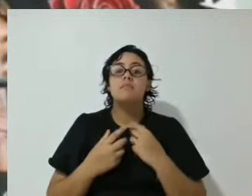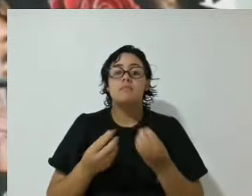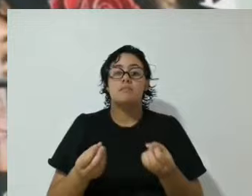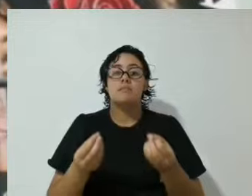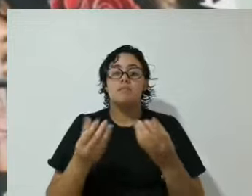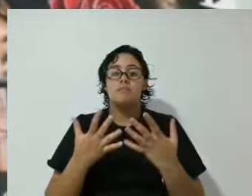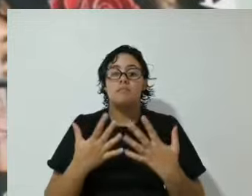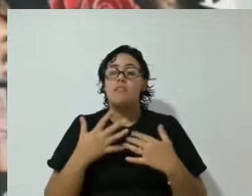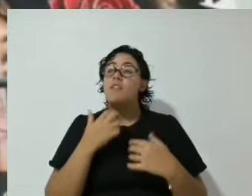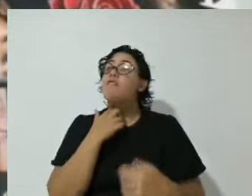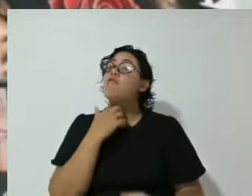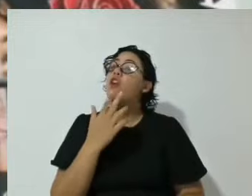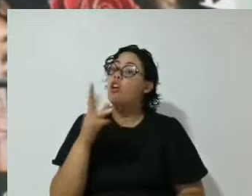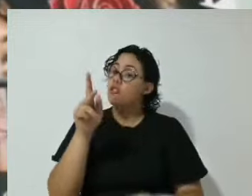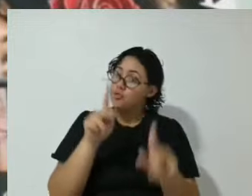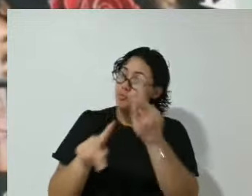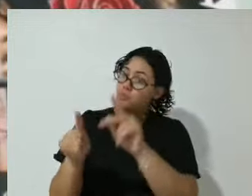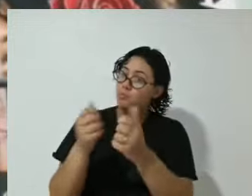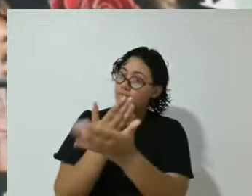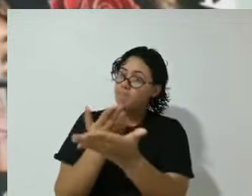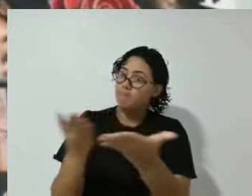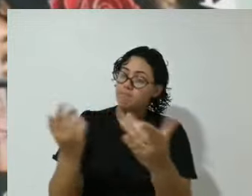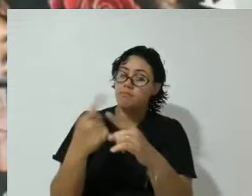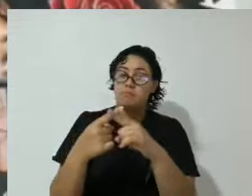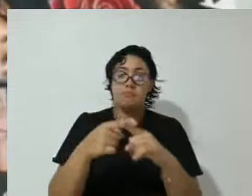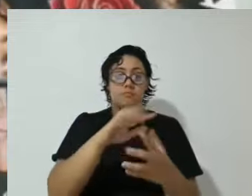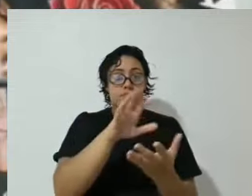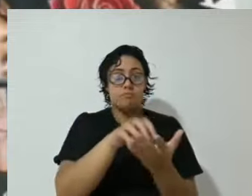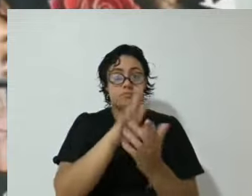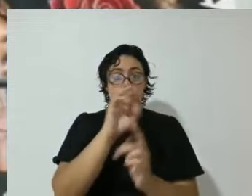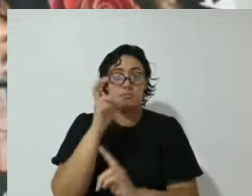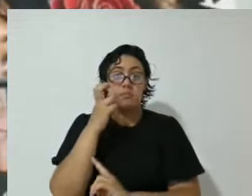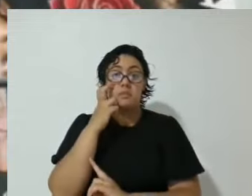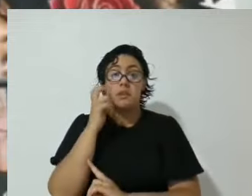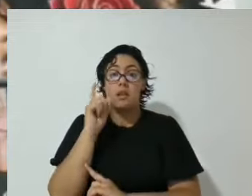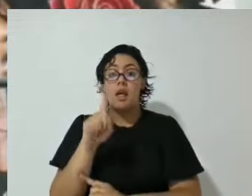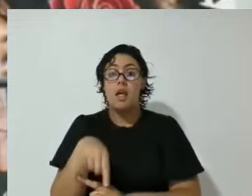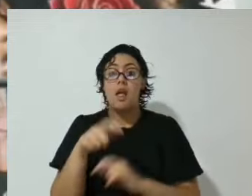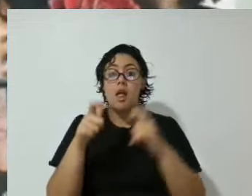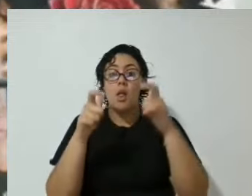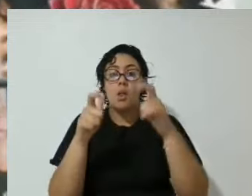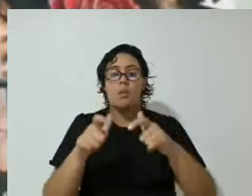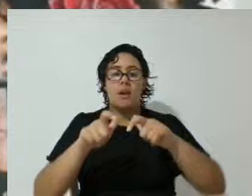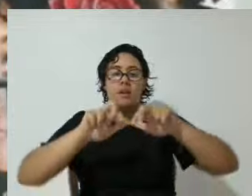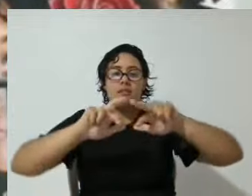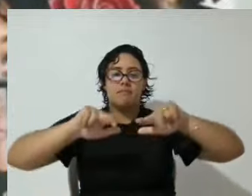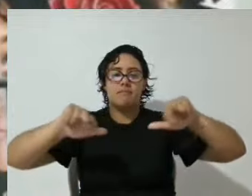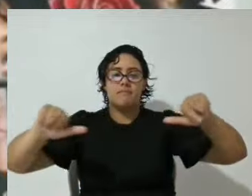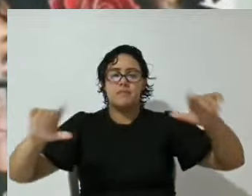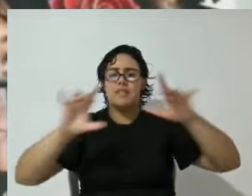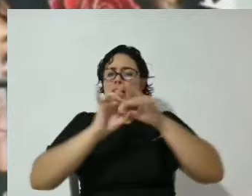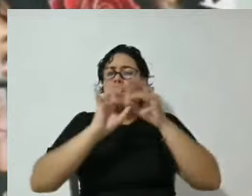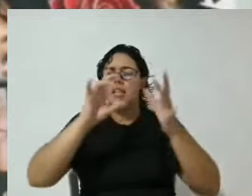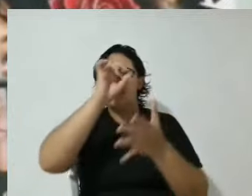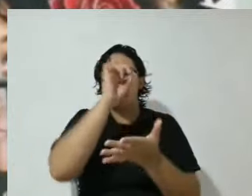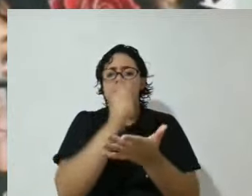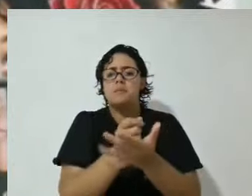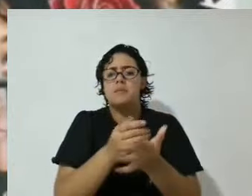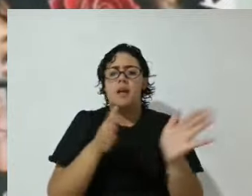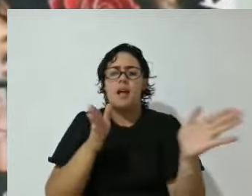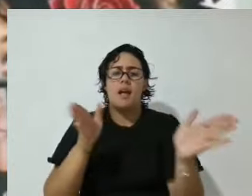voz desse público. Porque o Centro Cultural, ele é esse espaço plural, democrático,